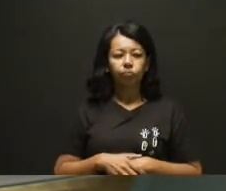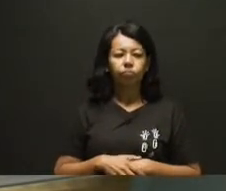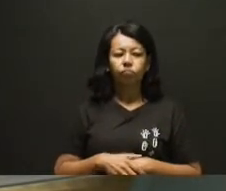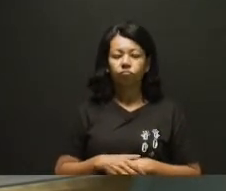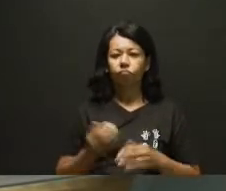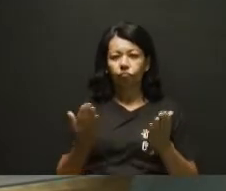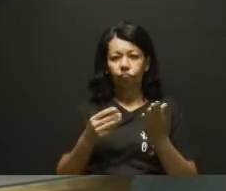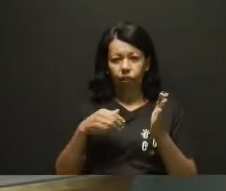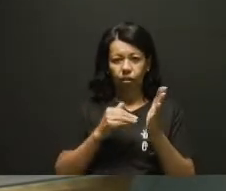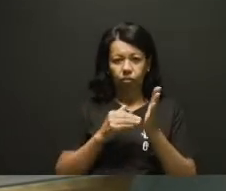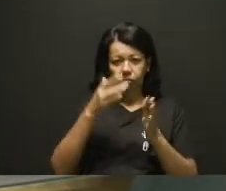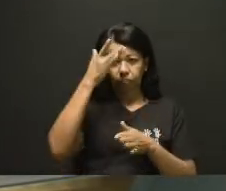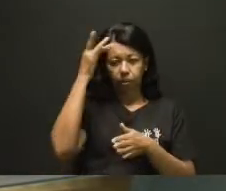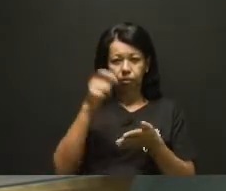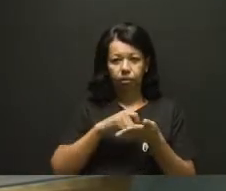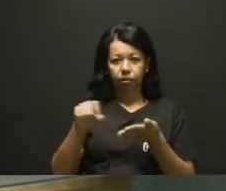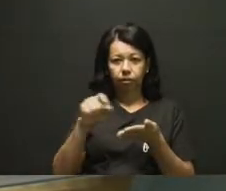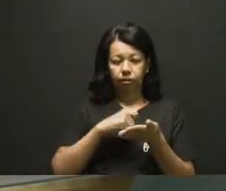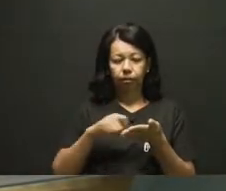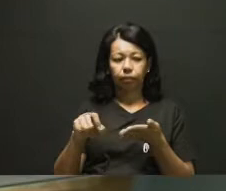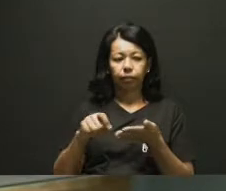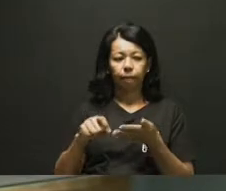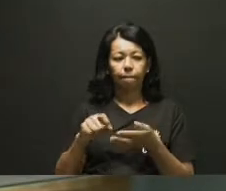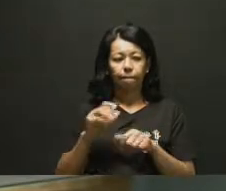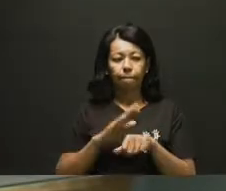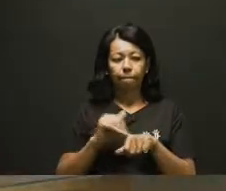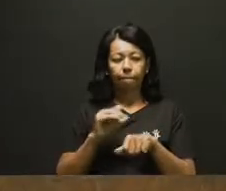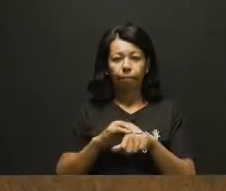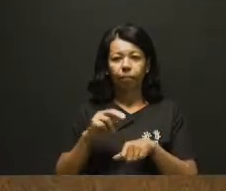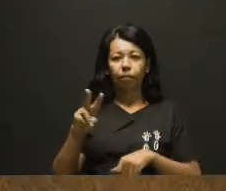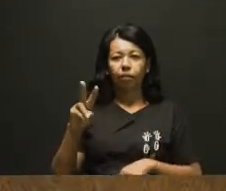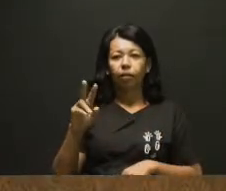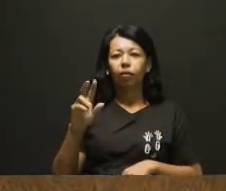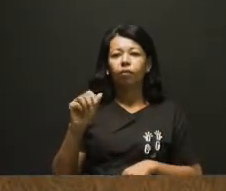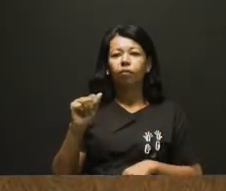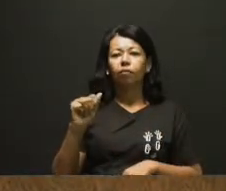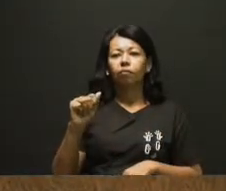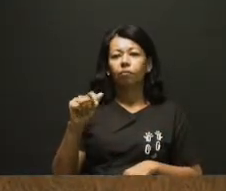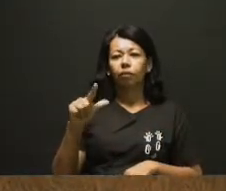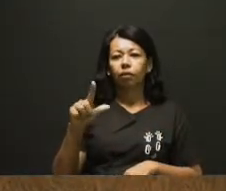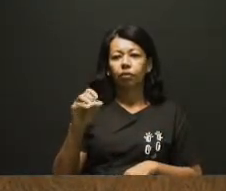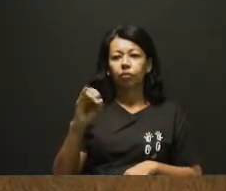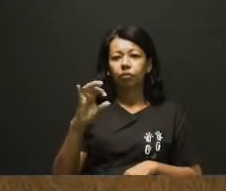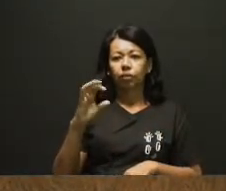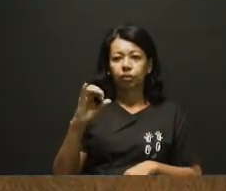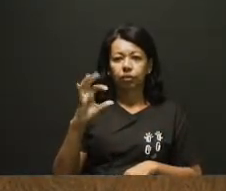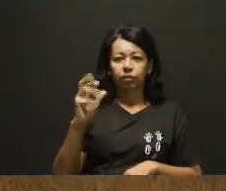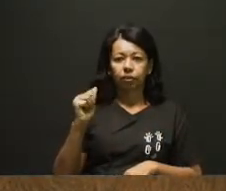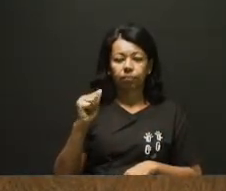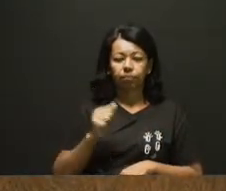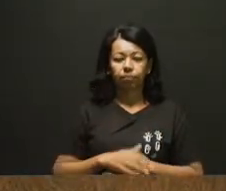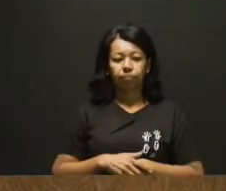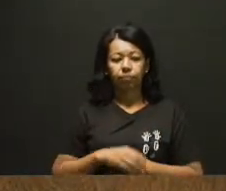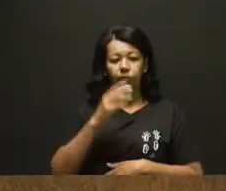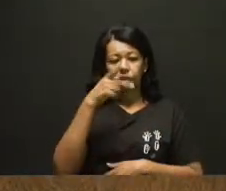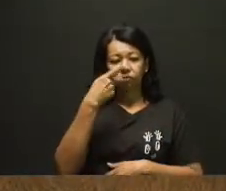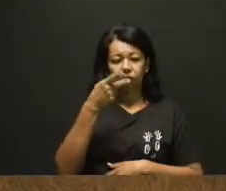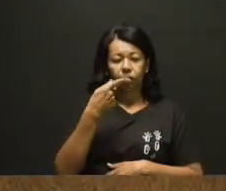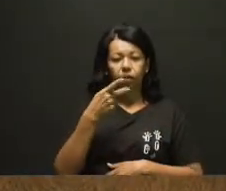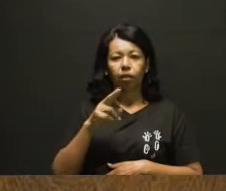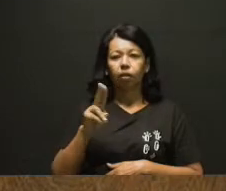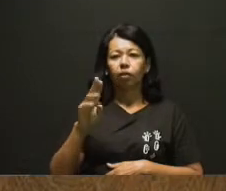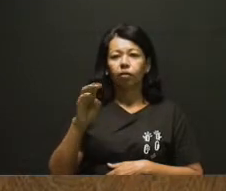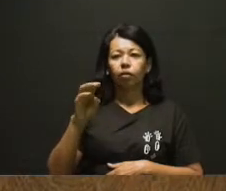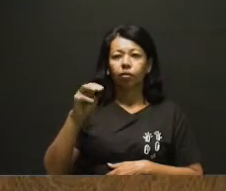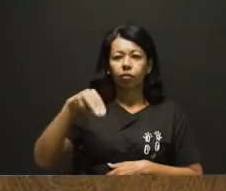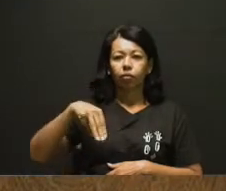última oradora escrita para valdicio vicente da silva falará sobre uma princesa